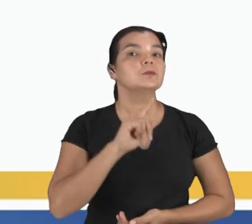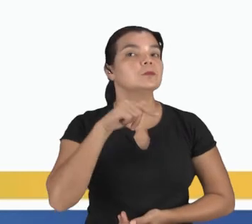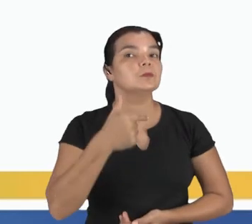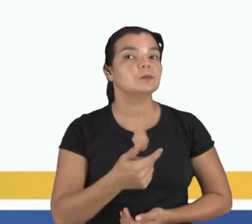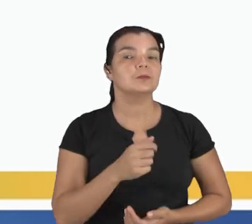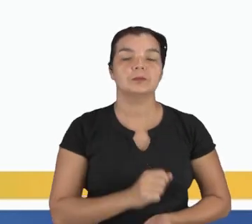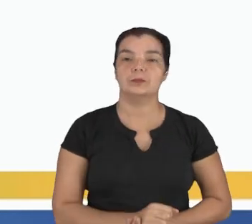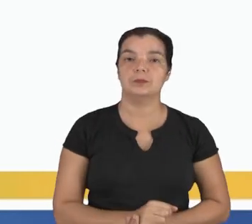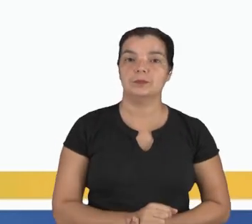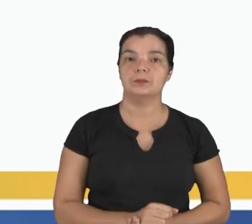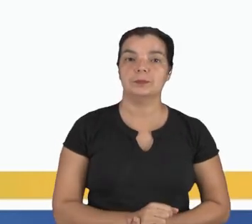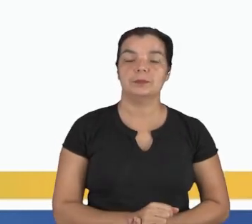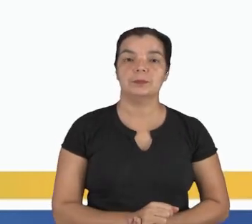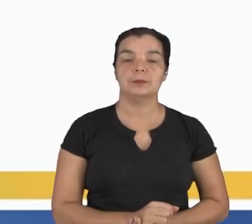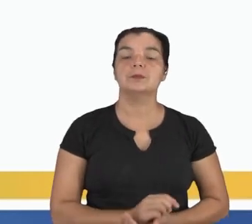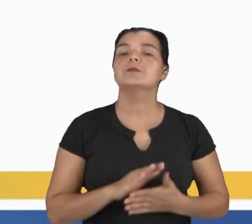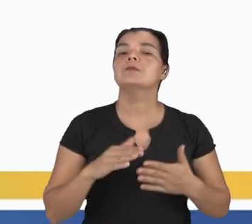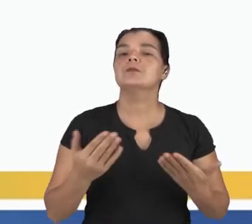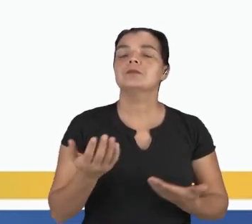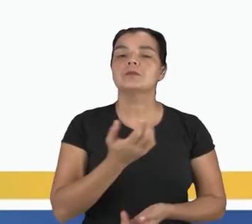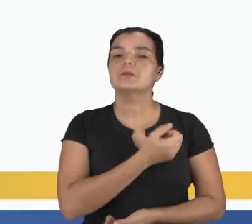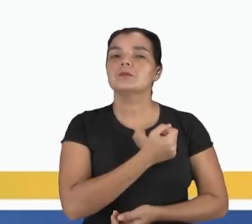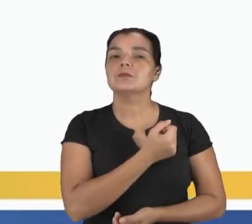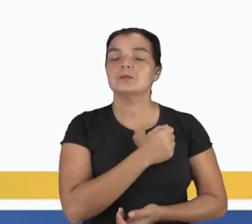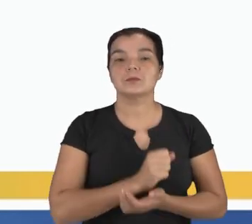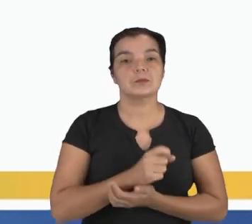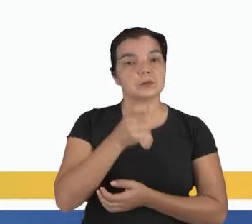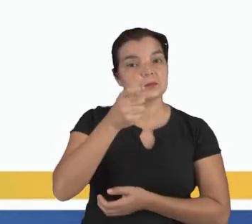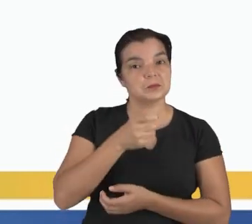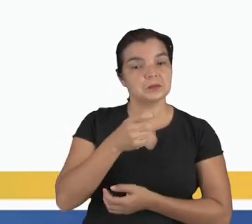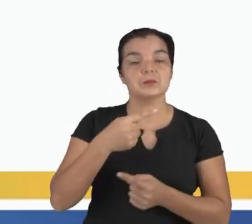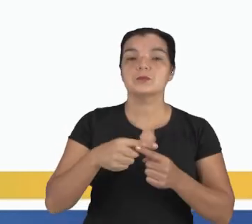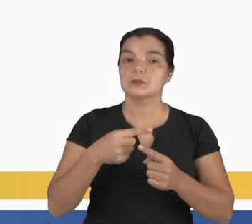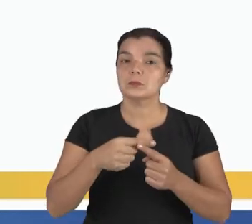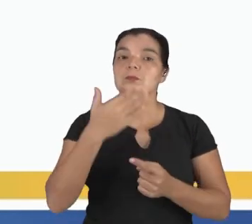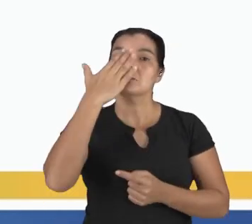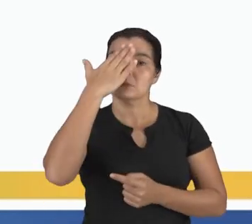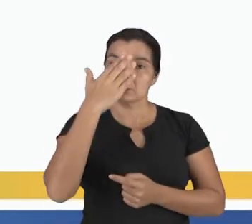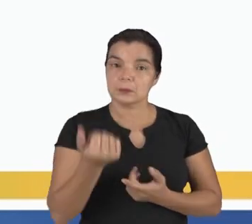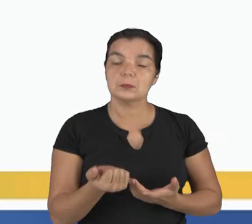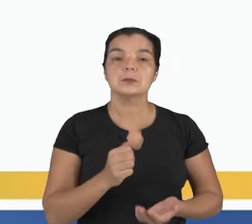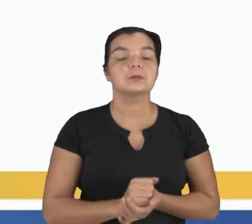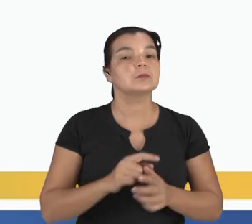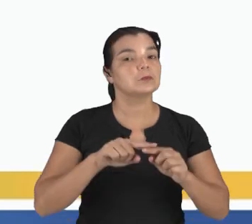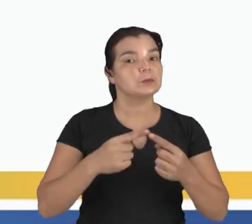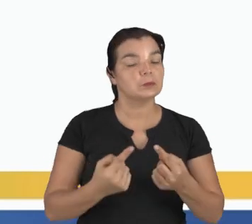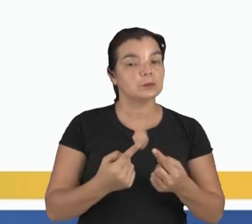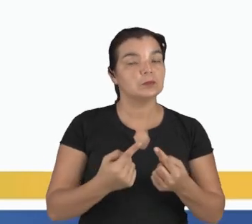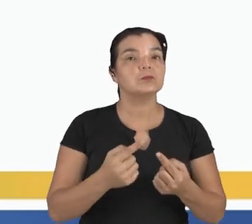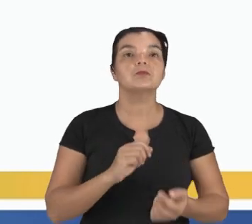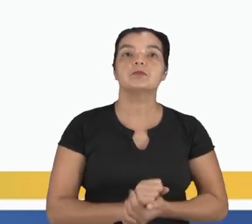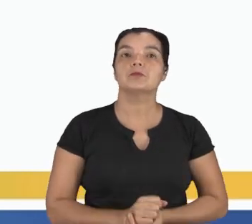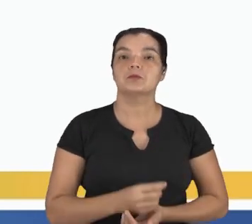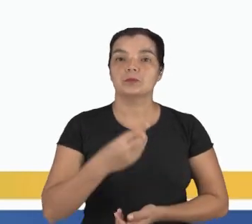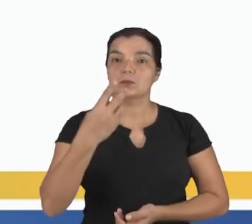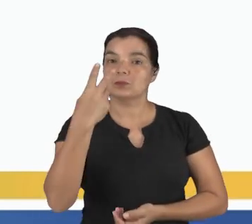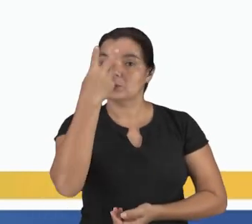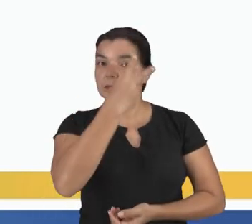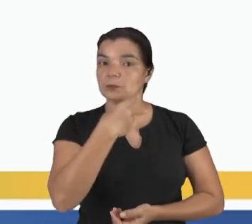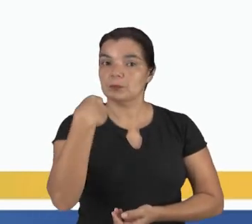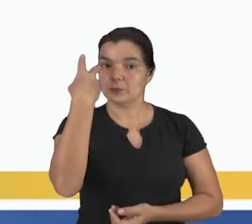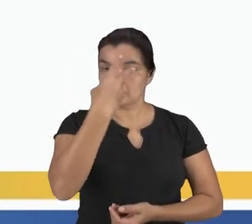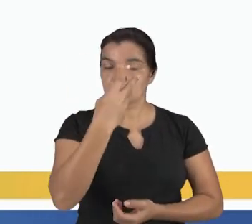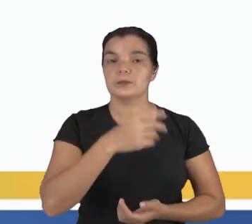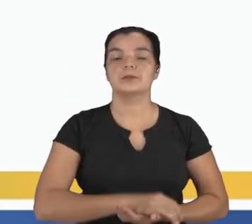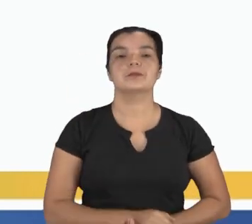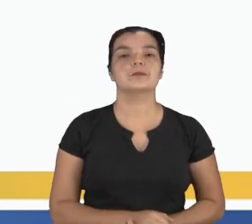outro, qual o valor que ele vai dar? X, porque é o que a gente está querendo saber. Só que o X gastou 2 horas.